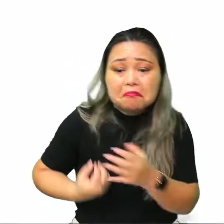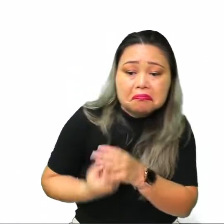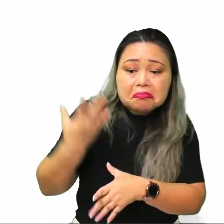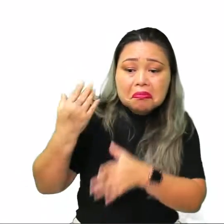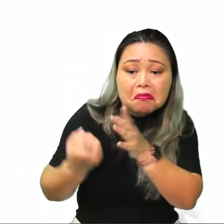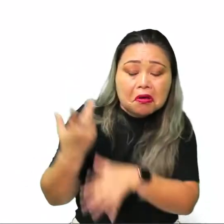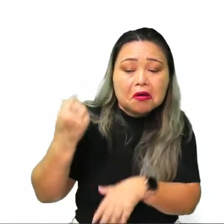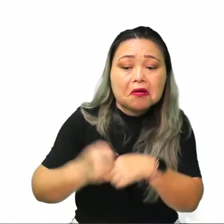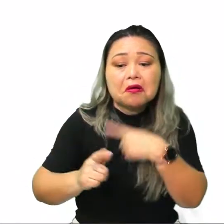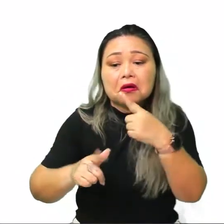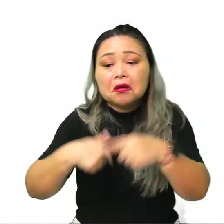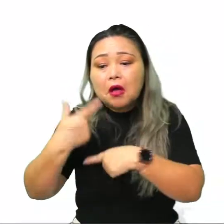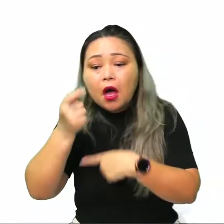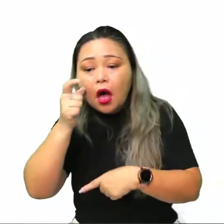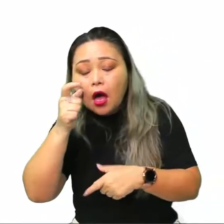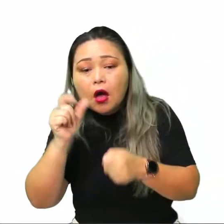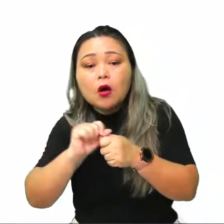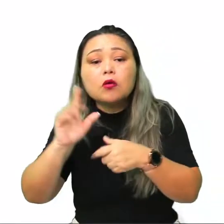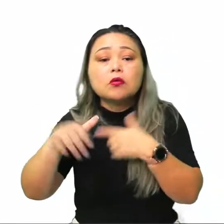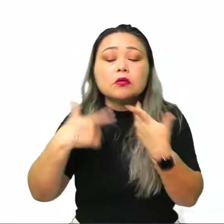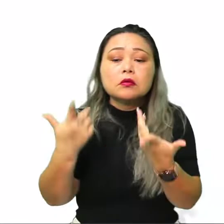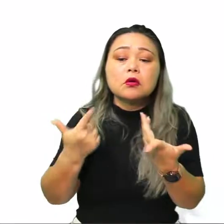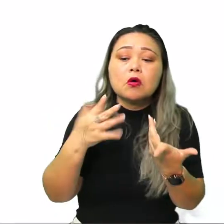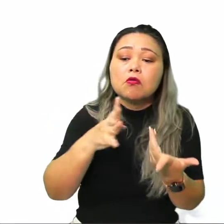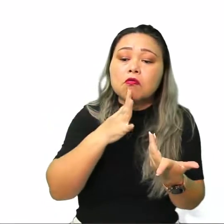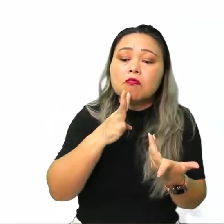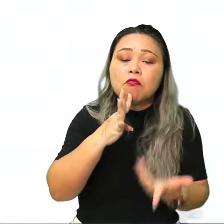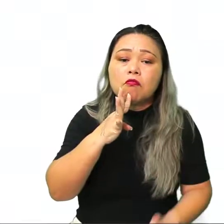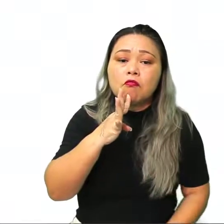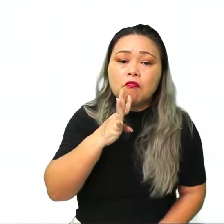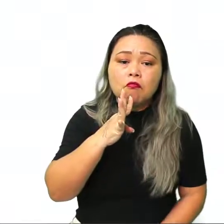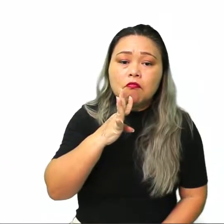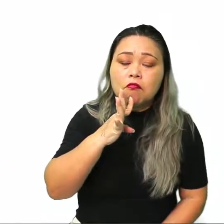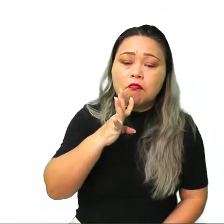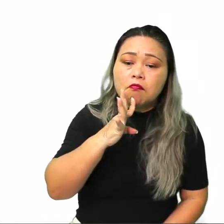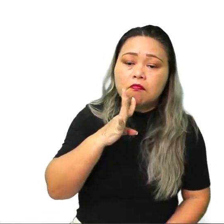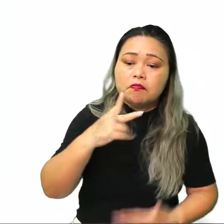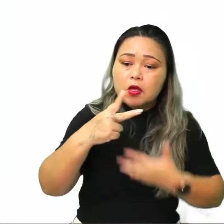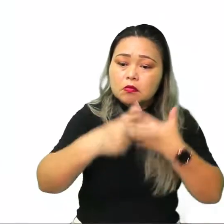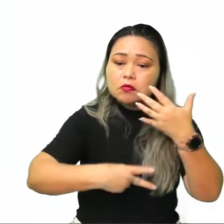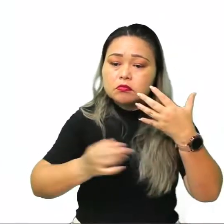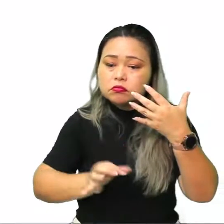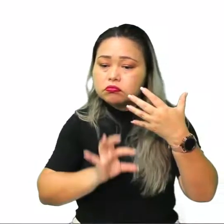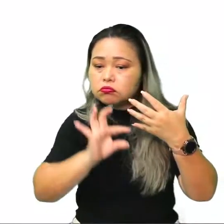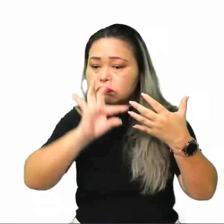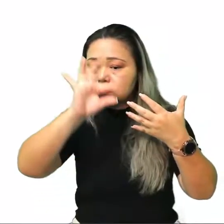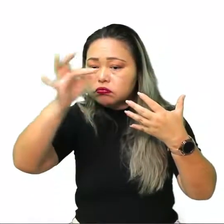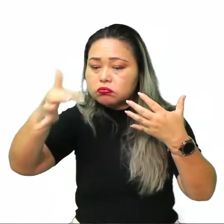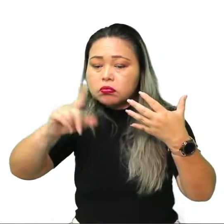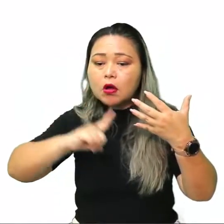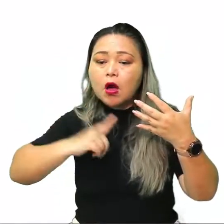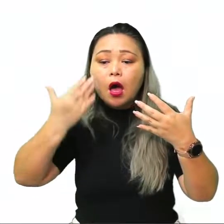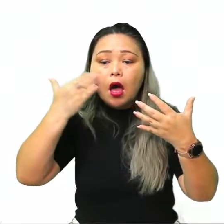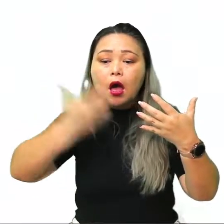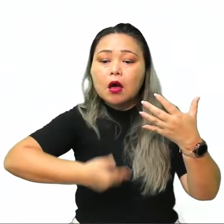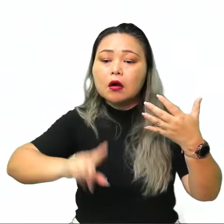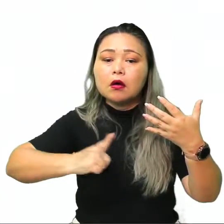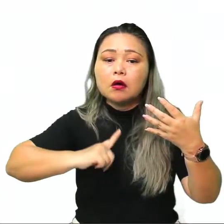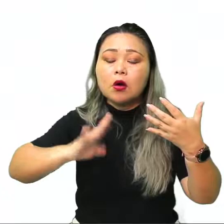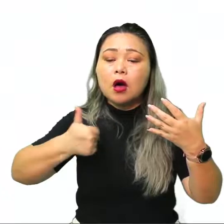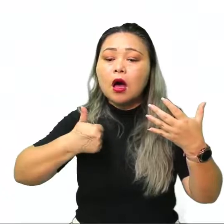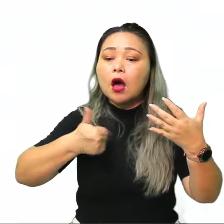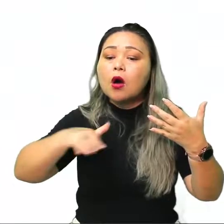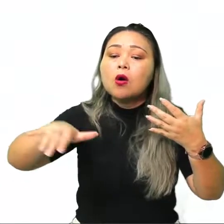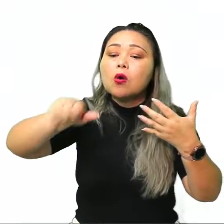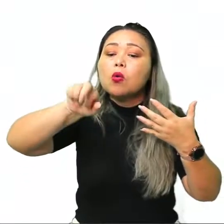matéria inanimada, através do seu experimento que ficou conhecido como a vidraria de pescoço de cisne, onde ele comprovou que